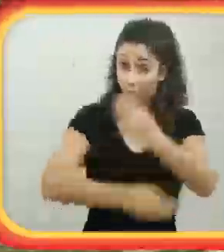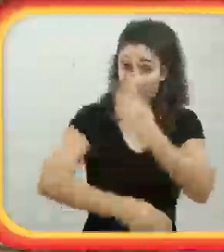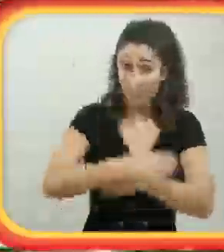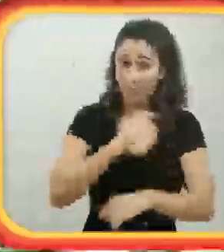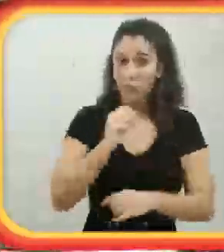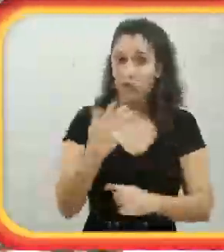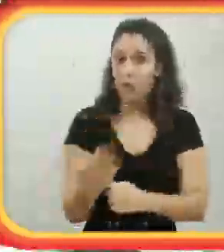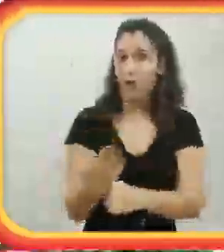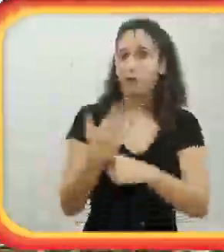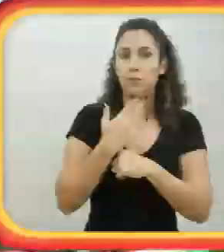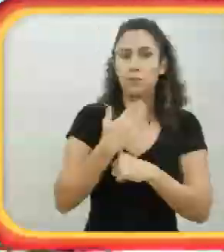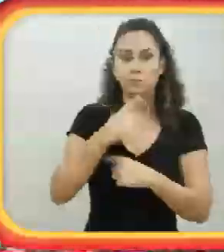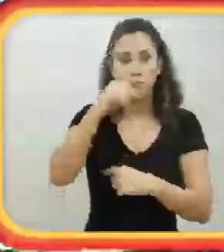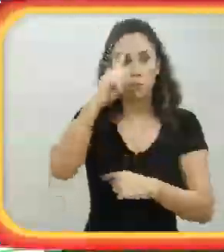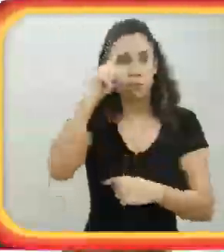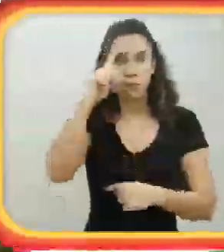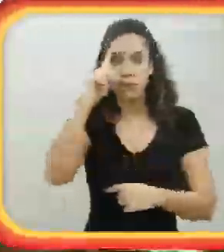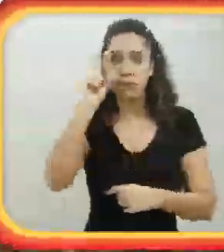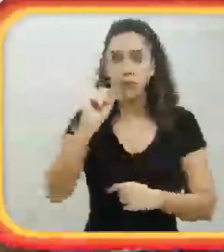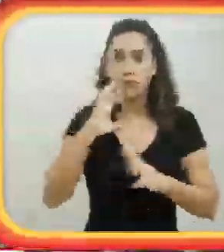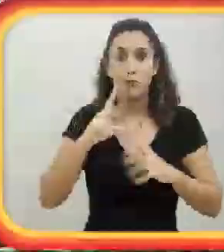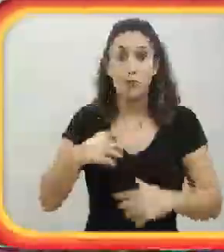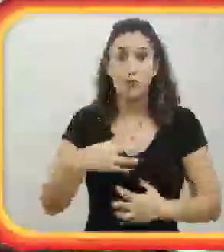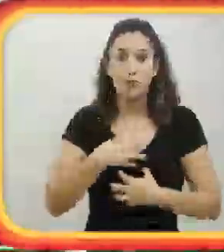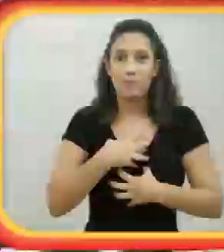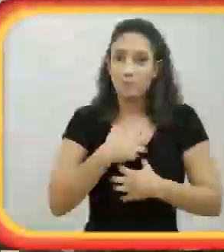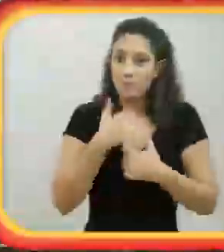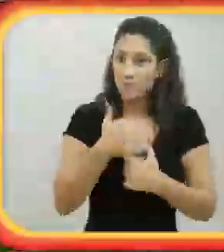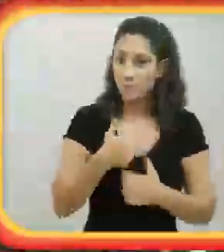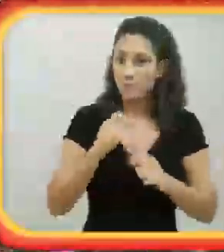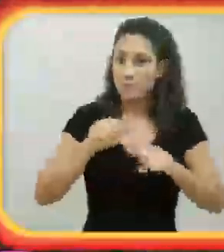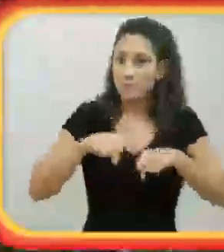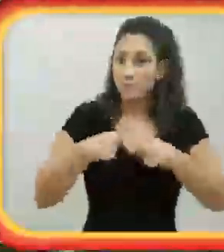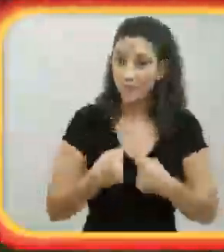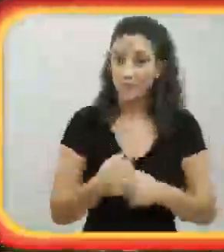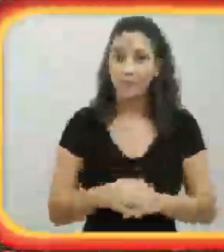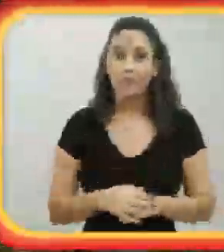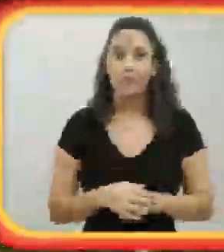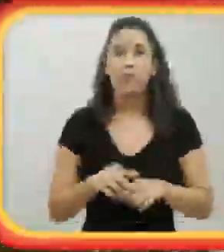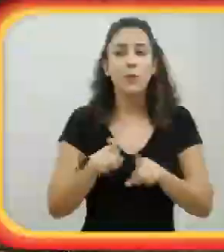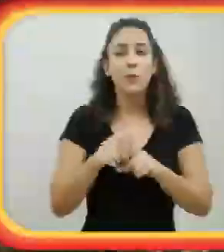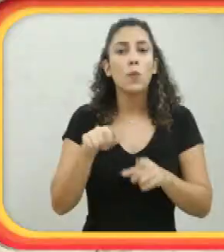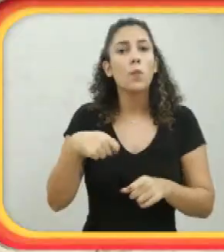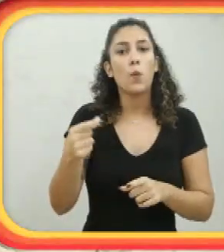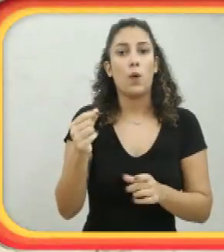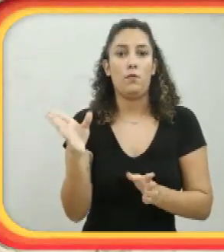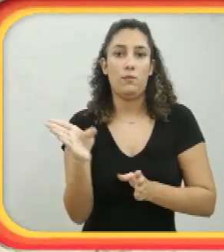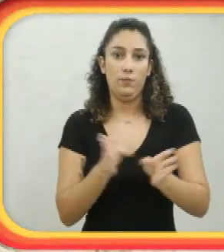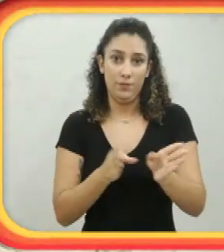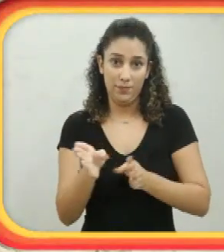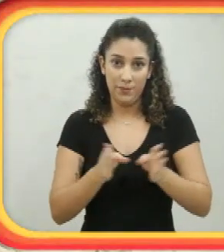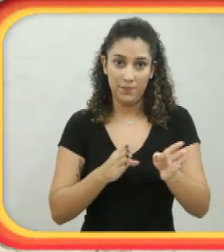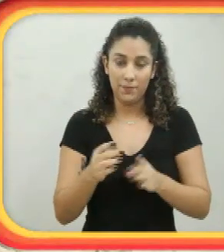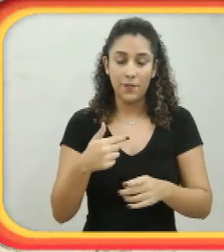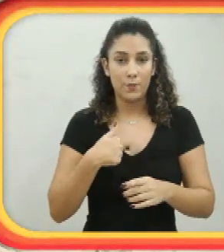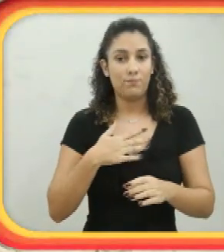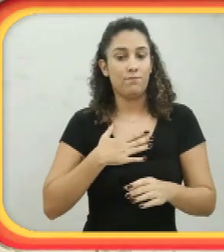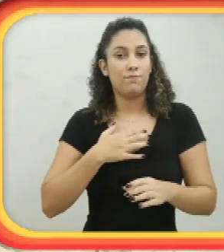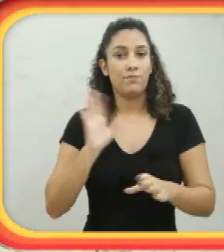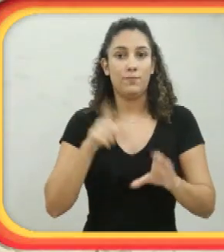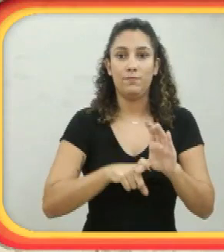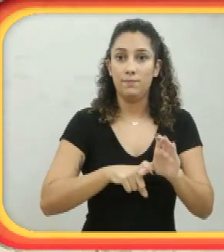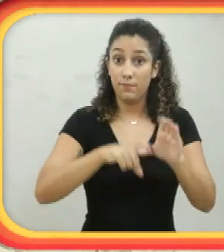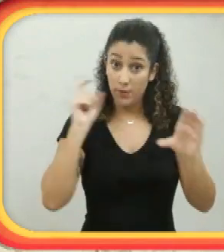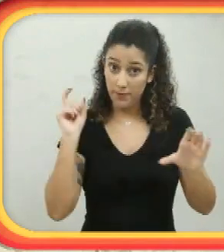atleta profissional. A paracanoagem me ajuda em quase todos os sentidos da minha recuperação. É, tanto